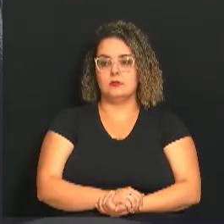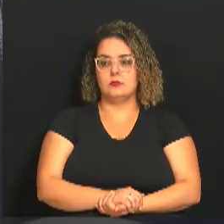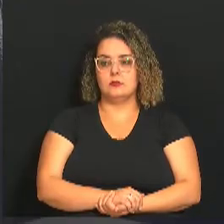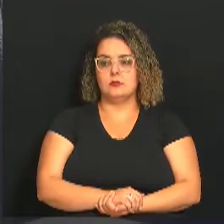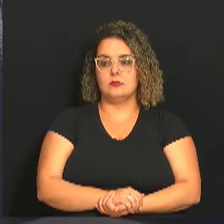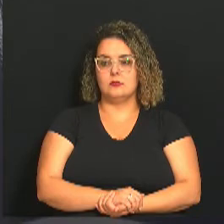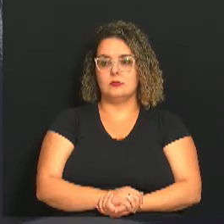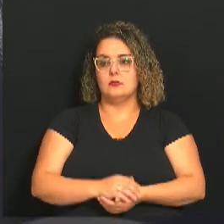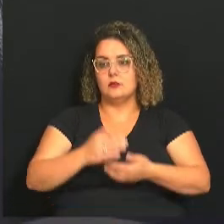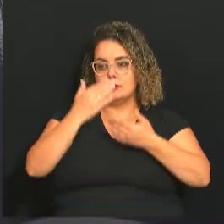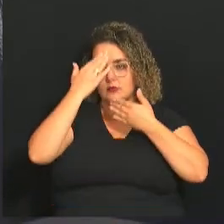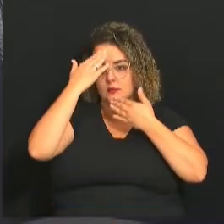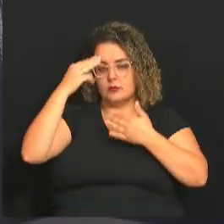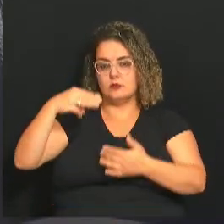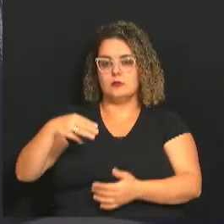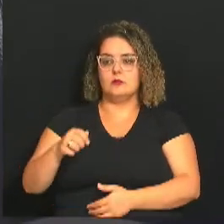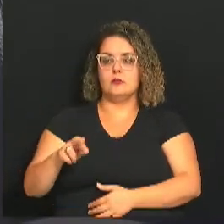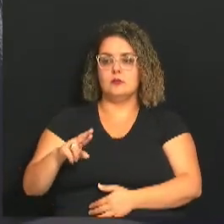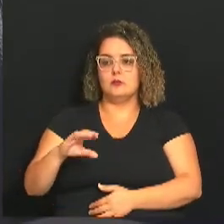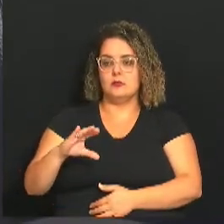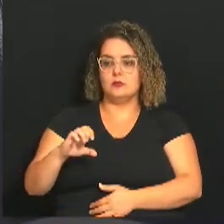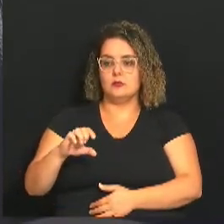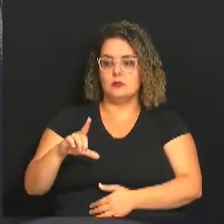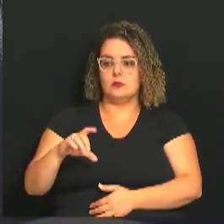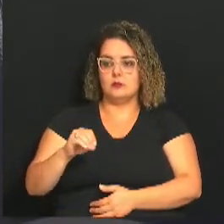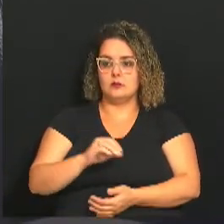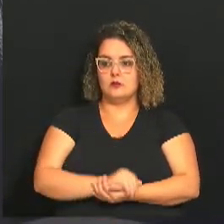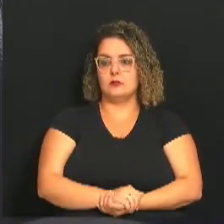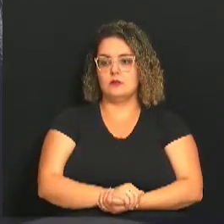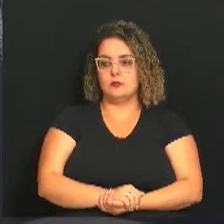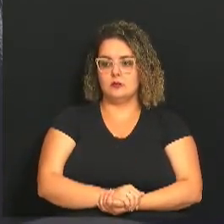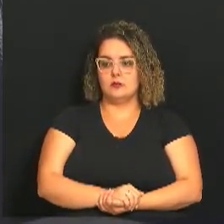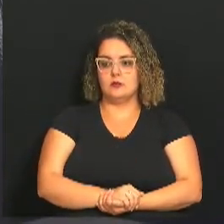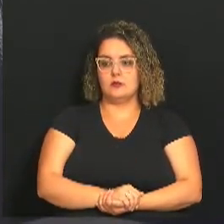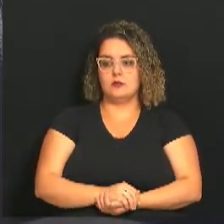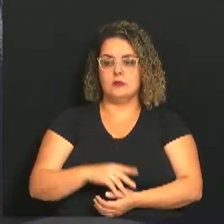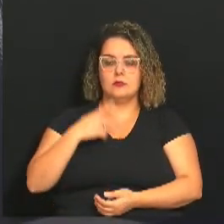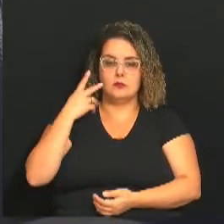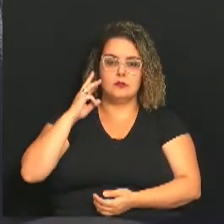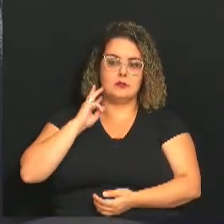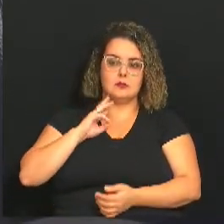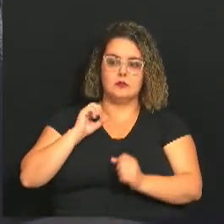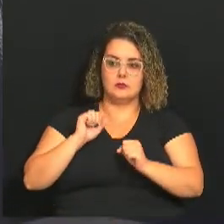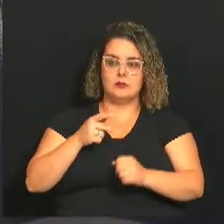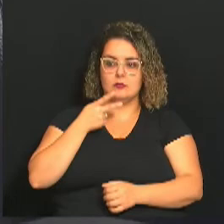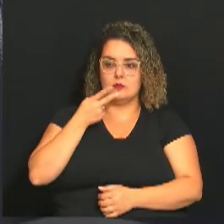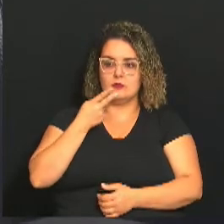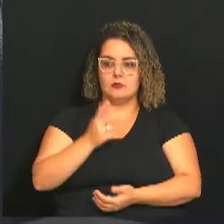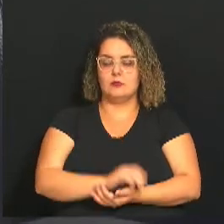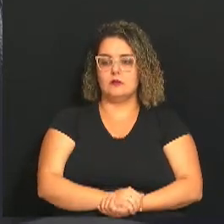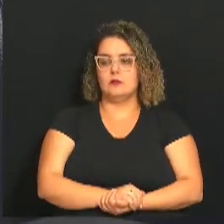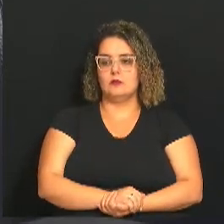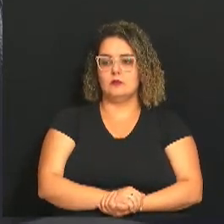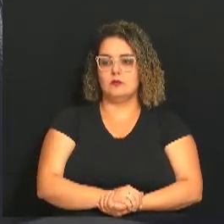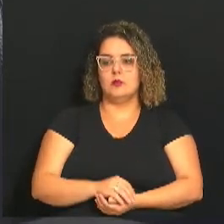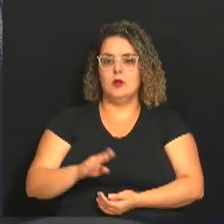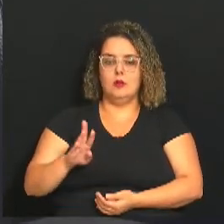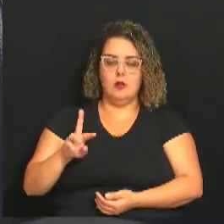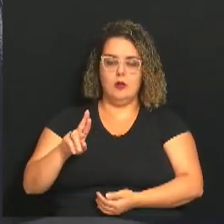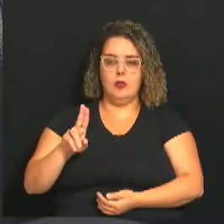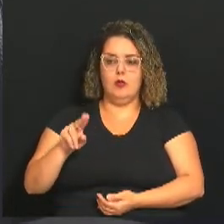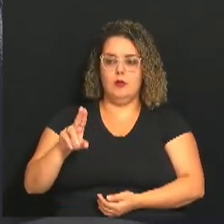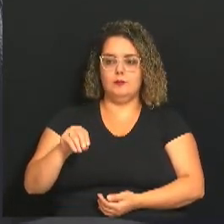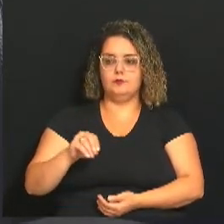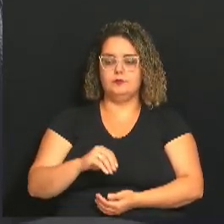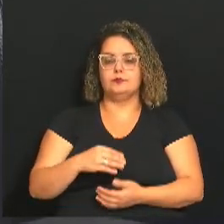Obrigado, Marcelo. Vereador Cecílio, posso passar as minhas questões aqui? Bruno, eu queria dialogar